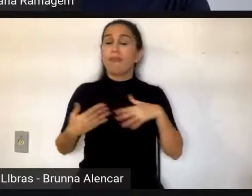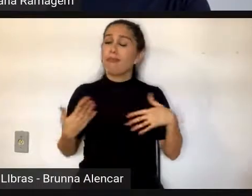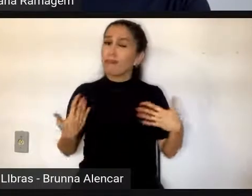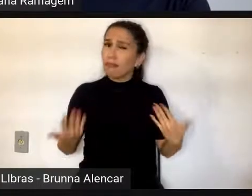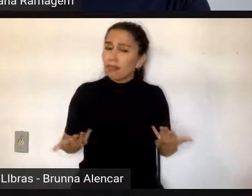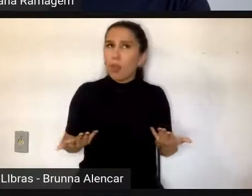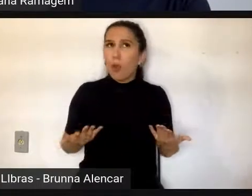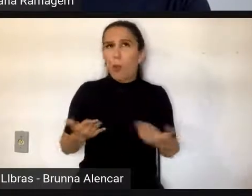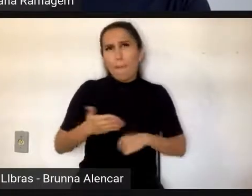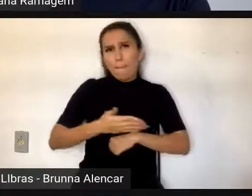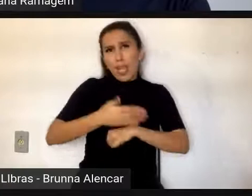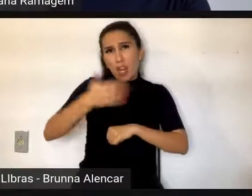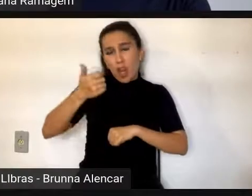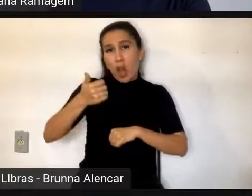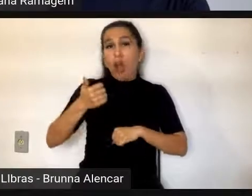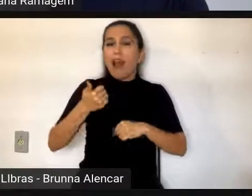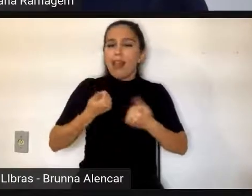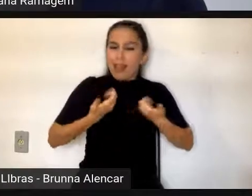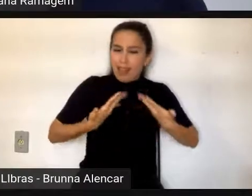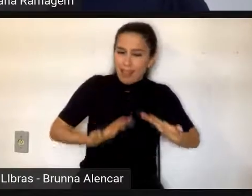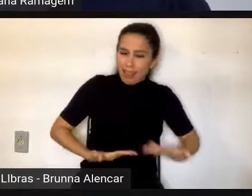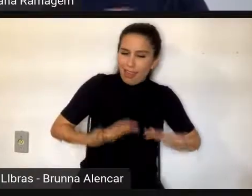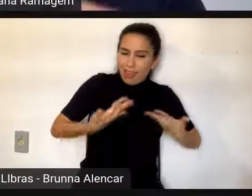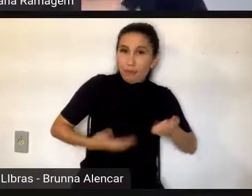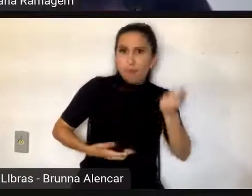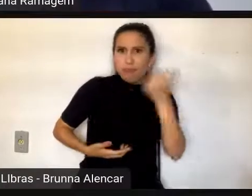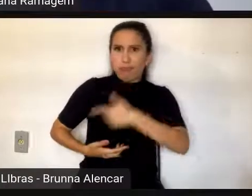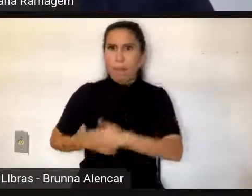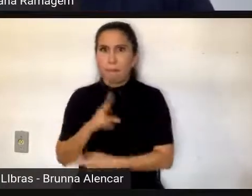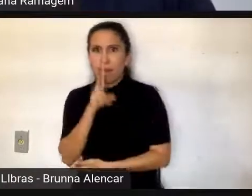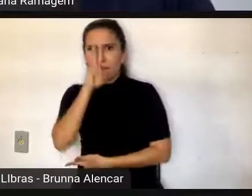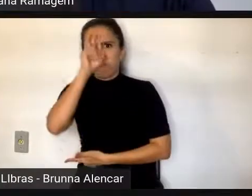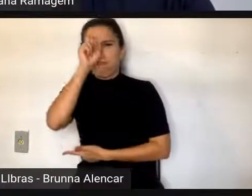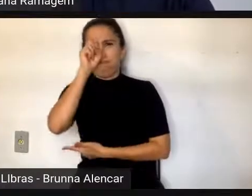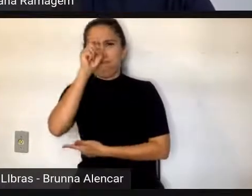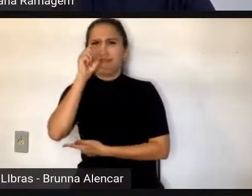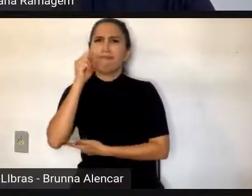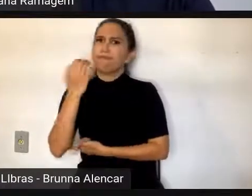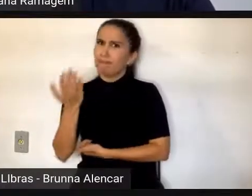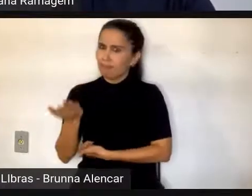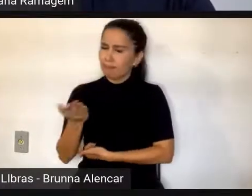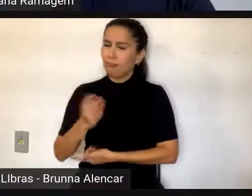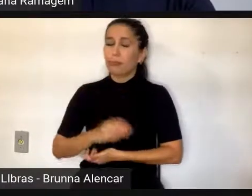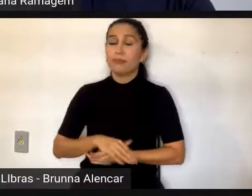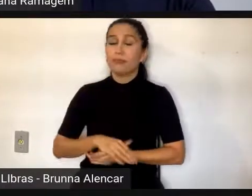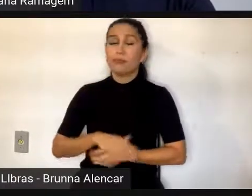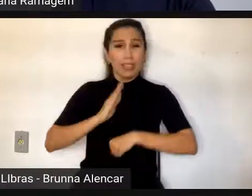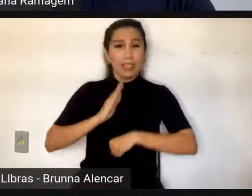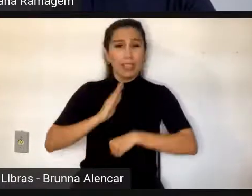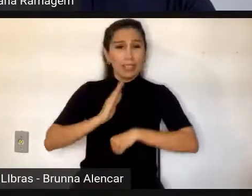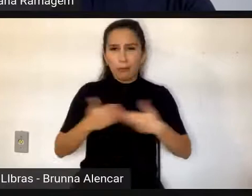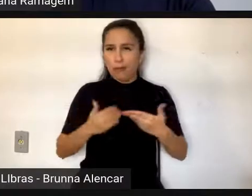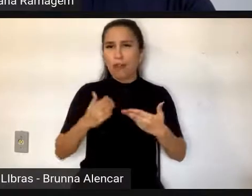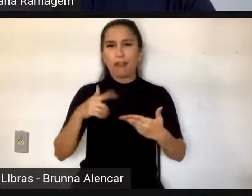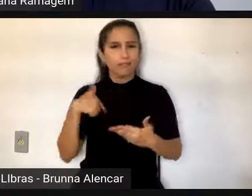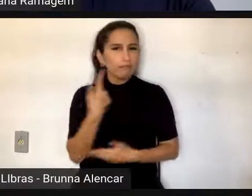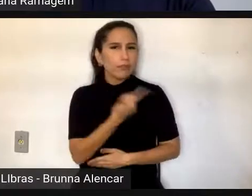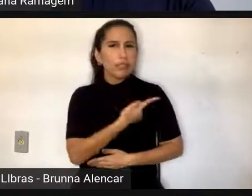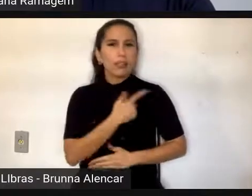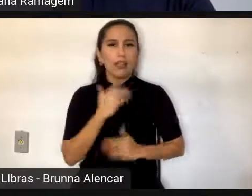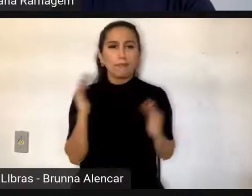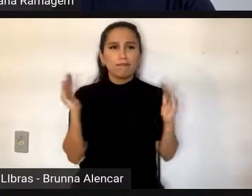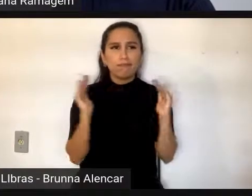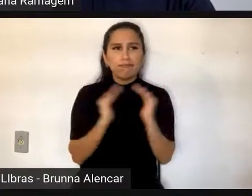que errar para mais. Durante esse período de confinamento, a gente não pode ficar